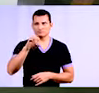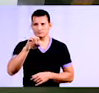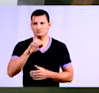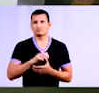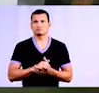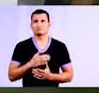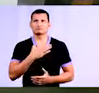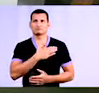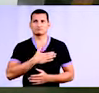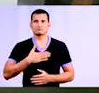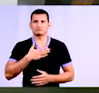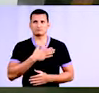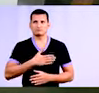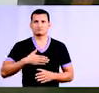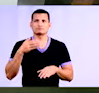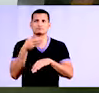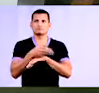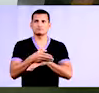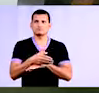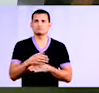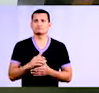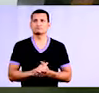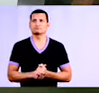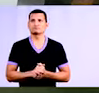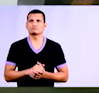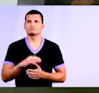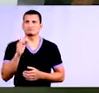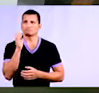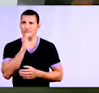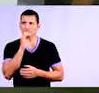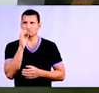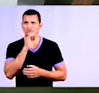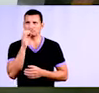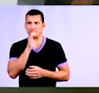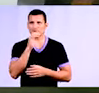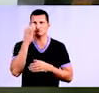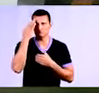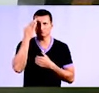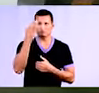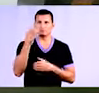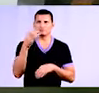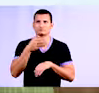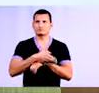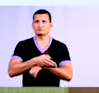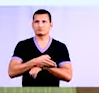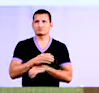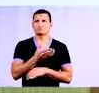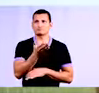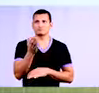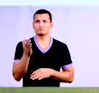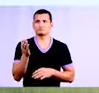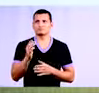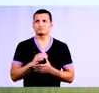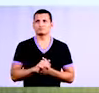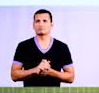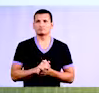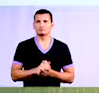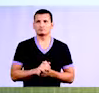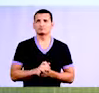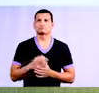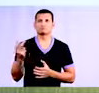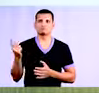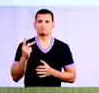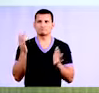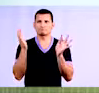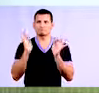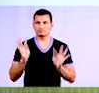Olha, tá vendo? E foram Muito rápidos. Bom. É, excelente. Foram muito rápidos. Obrigada pela participação de vocês. Isso só nos deixa